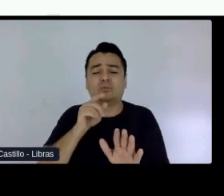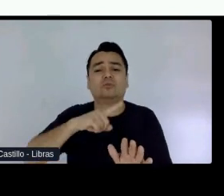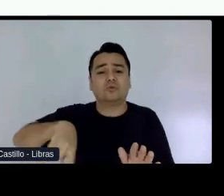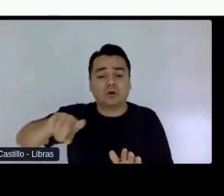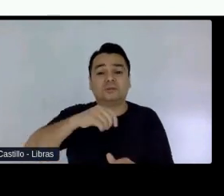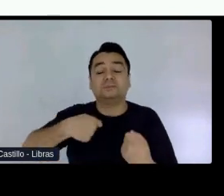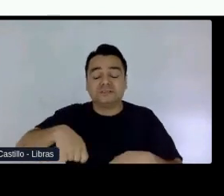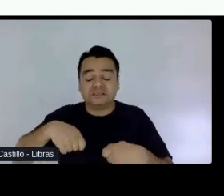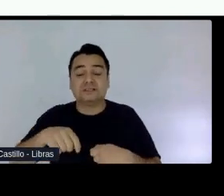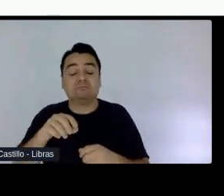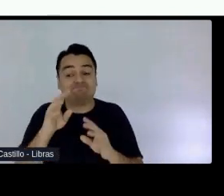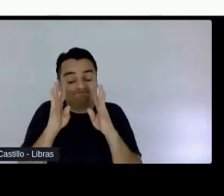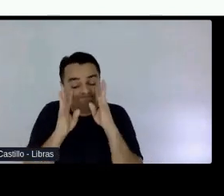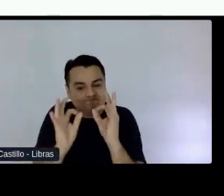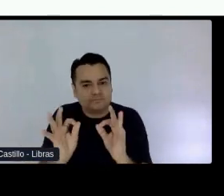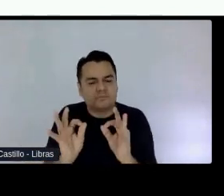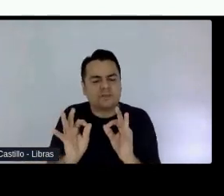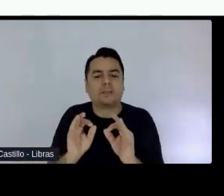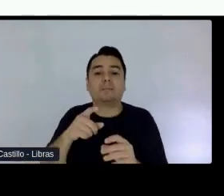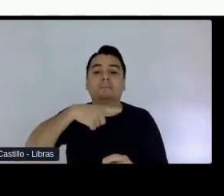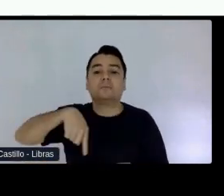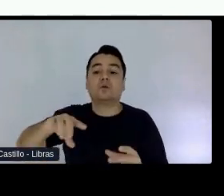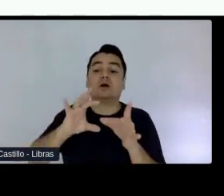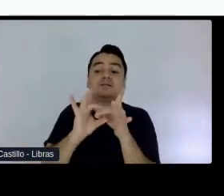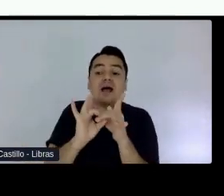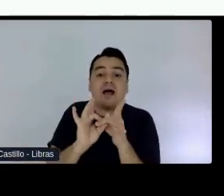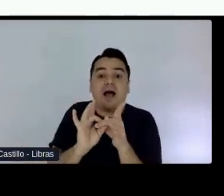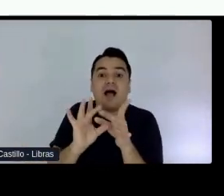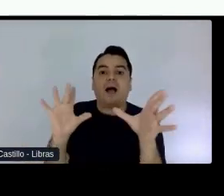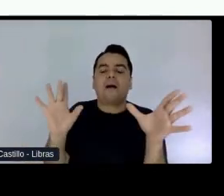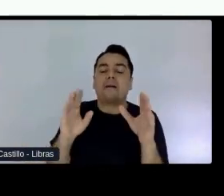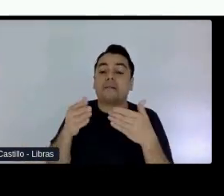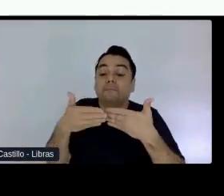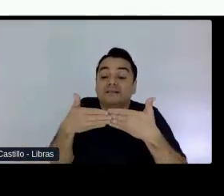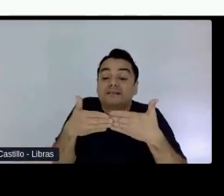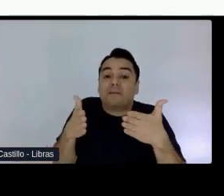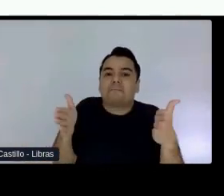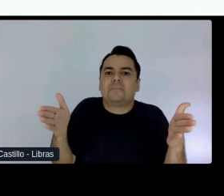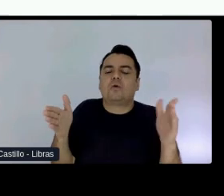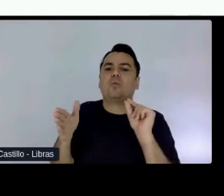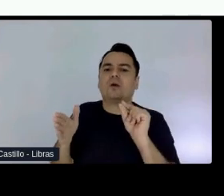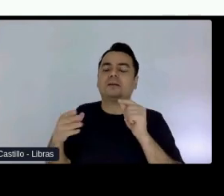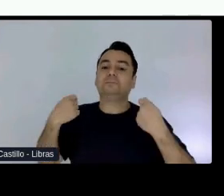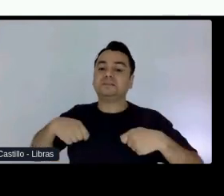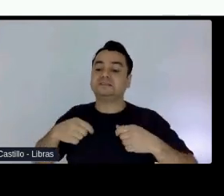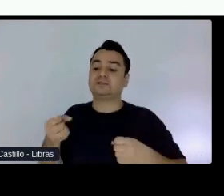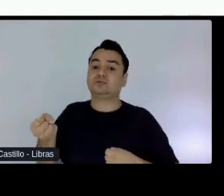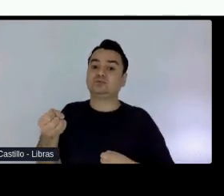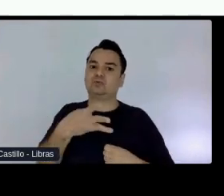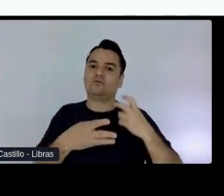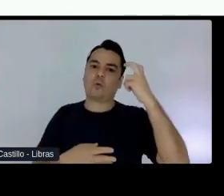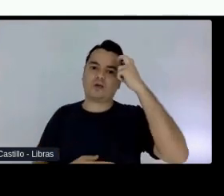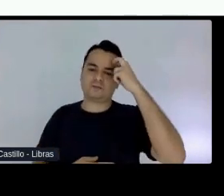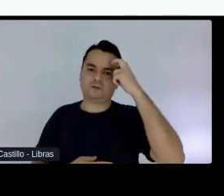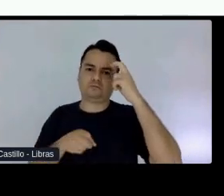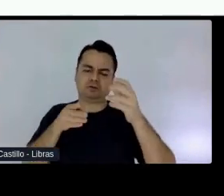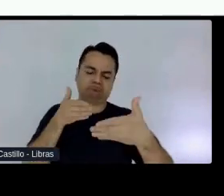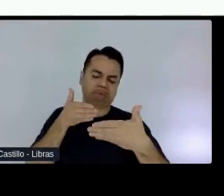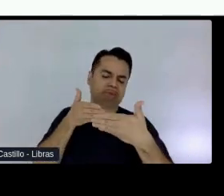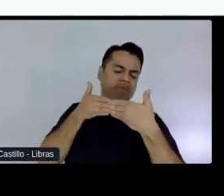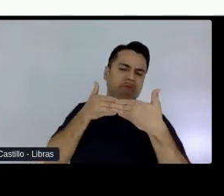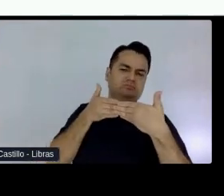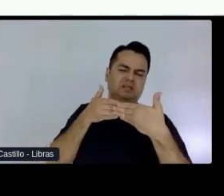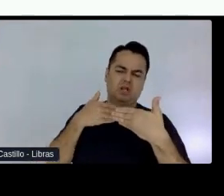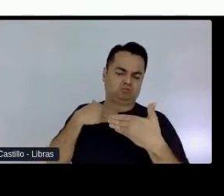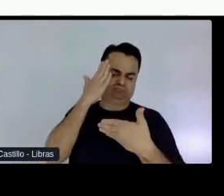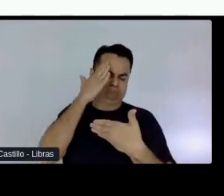E é aí que você abre para ter um novo conhecimento. É mostrar que você não sabe